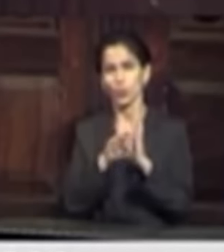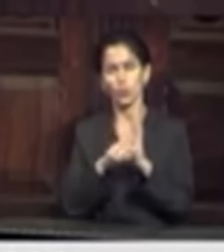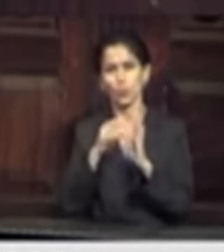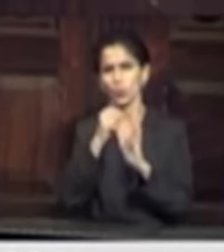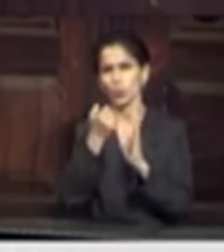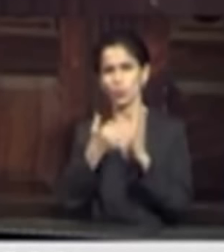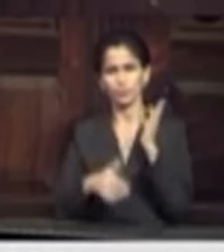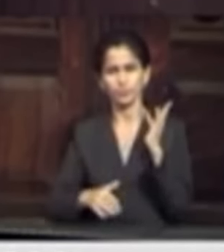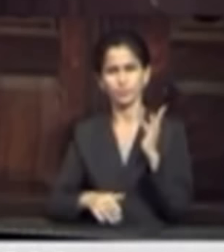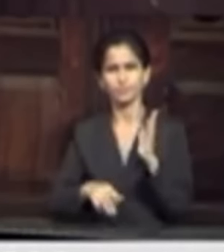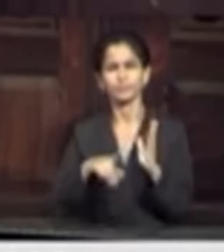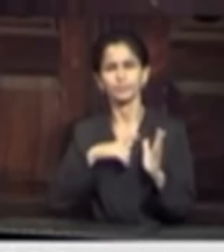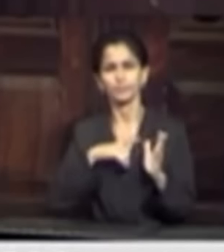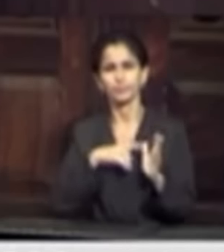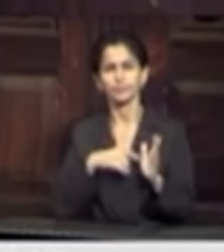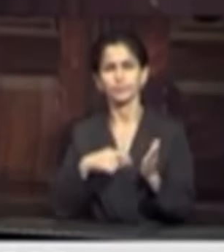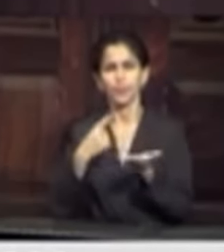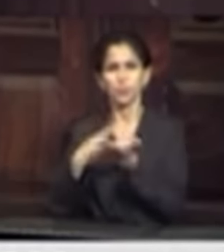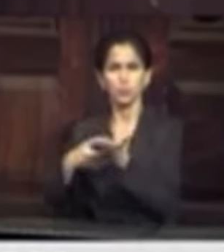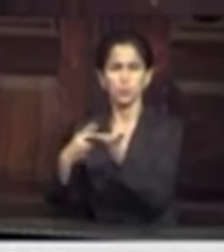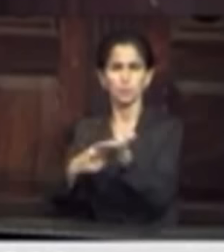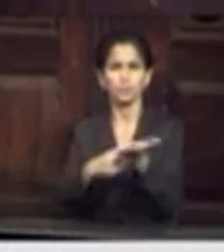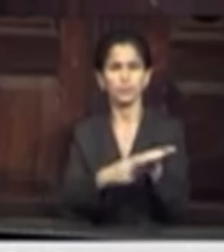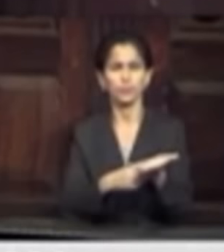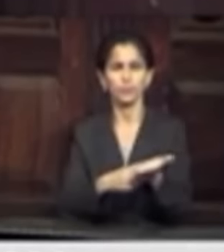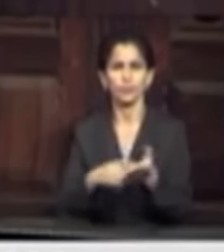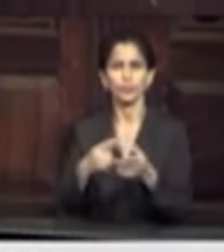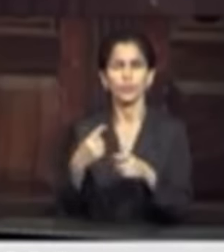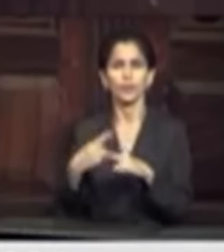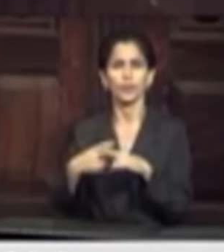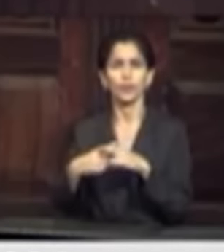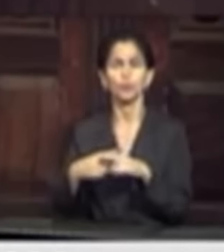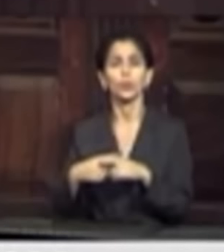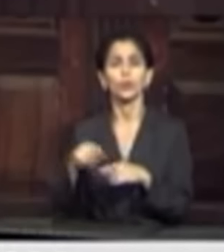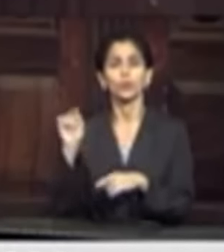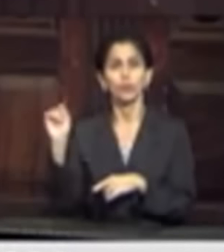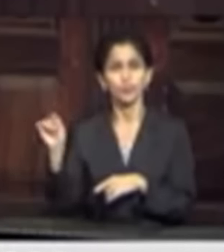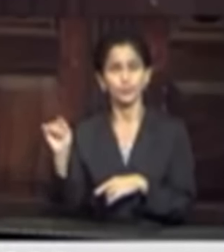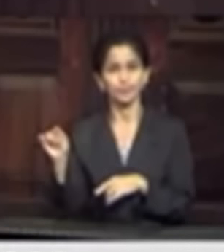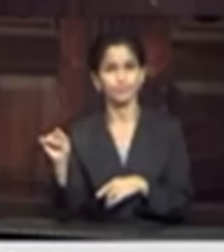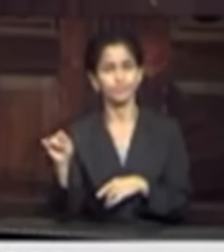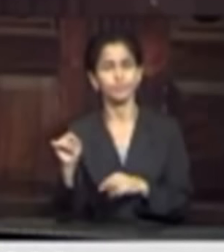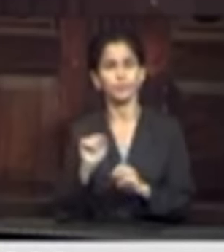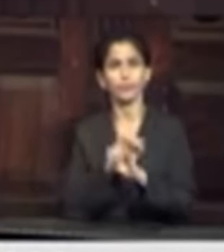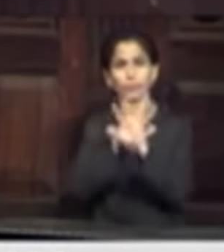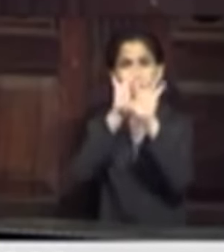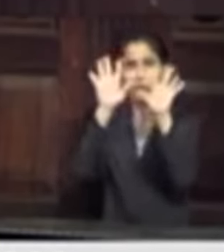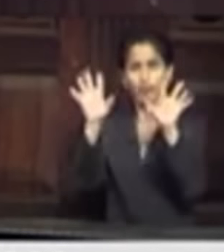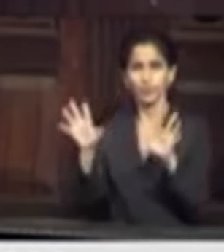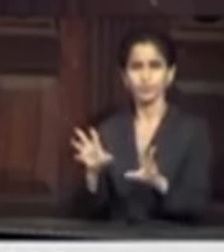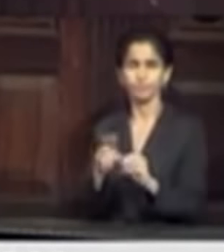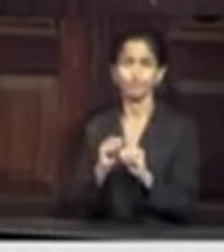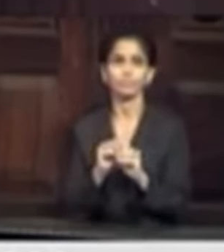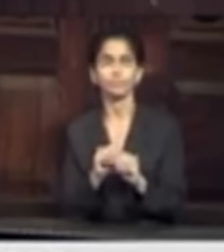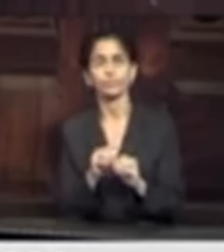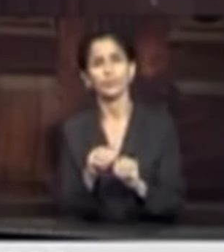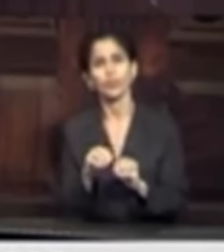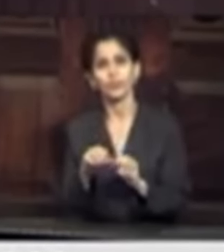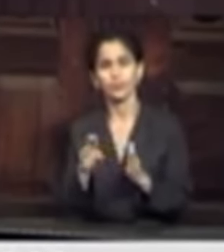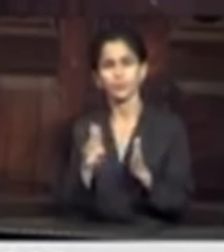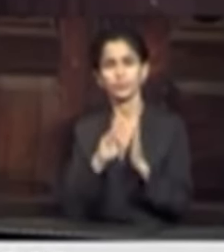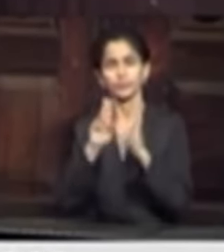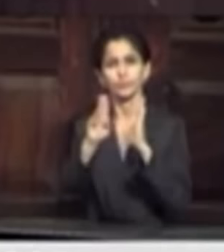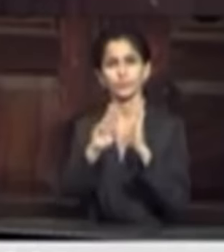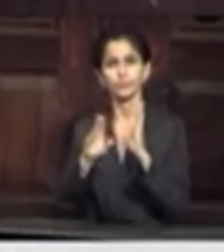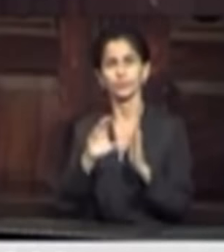responsabilidade, conforme termo de compromisso. Por que que ele fez questão de esclarecer e nominar que